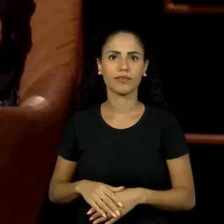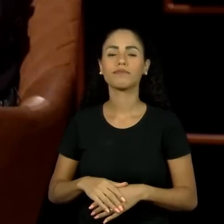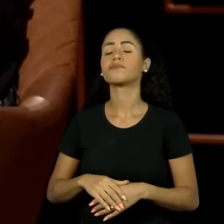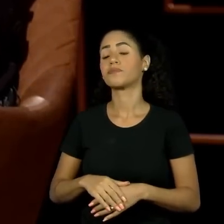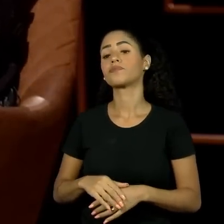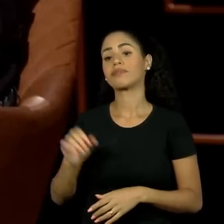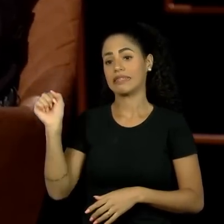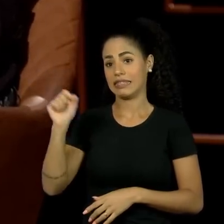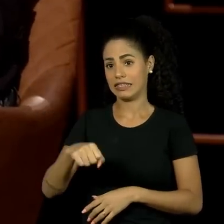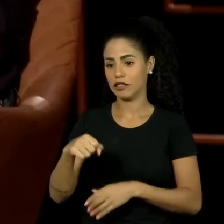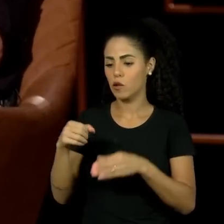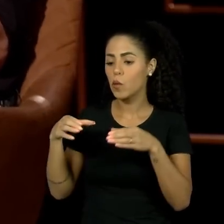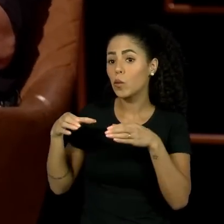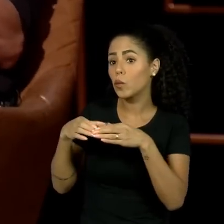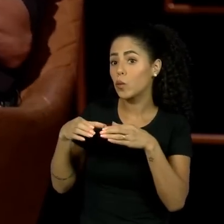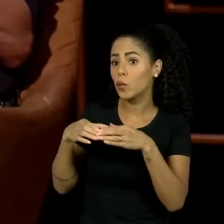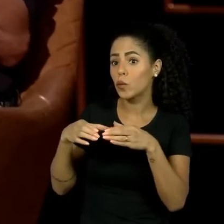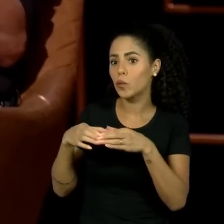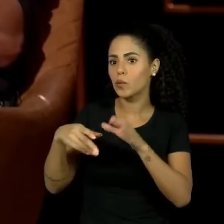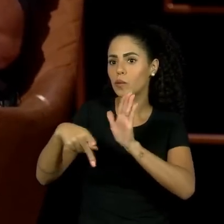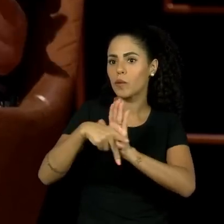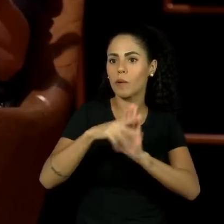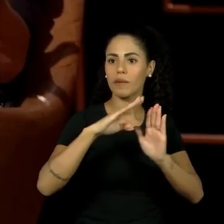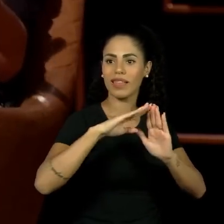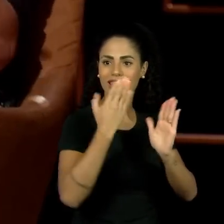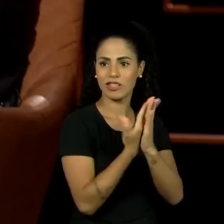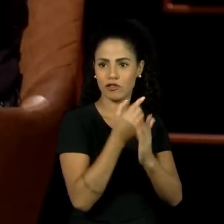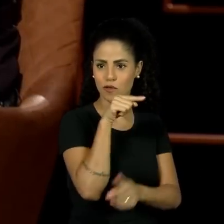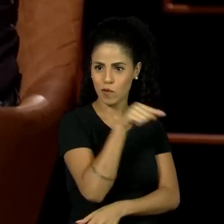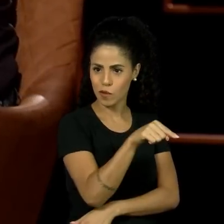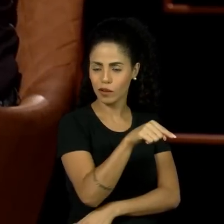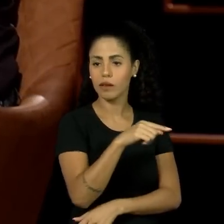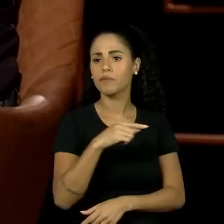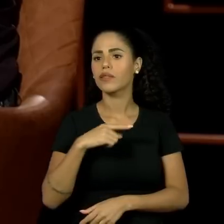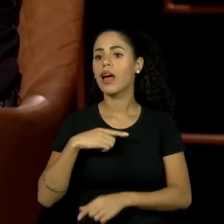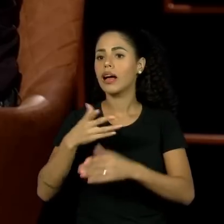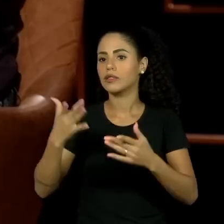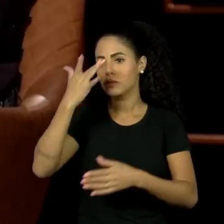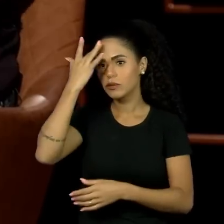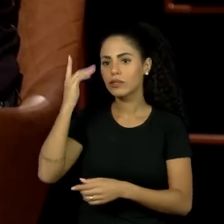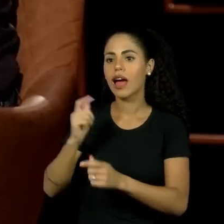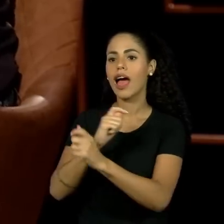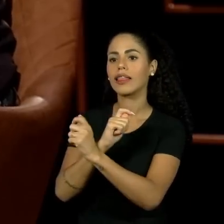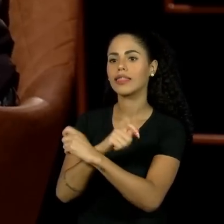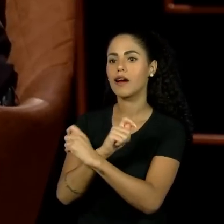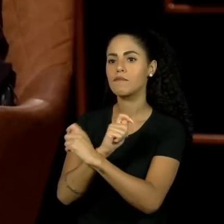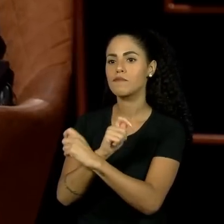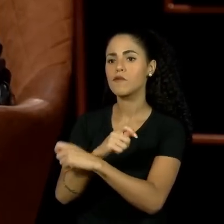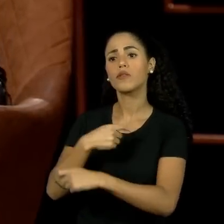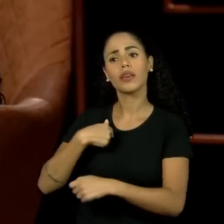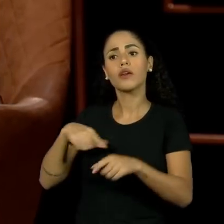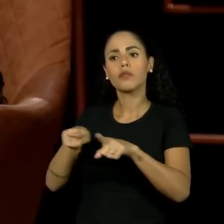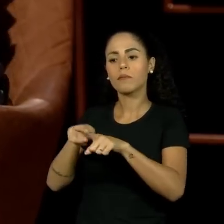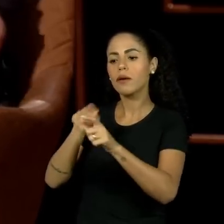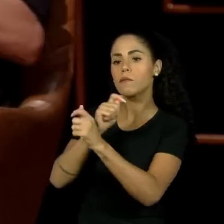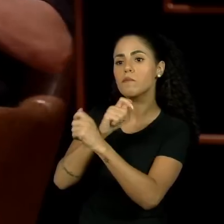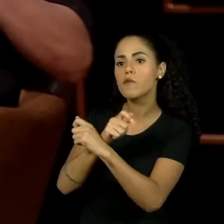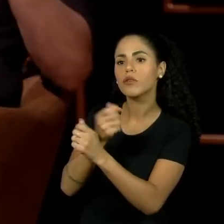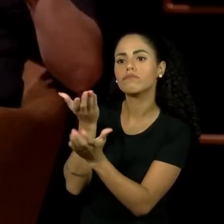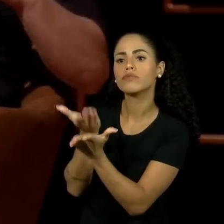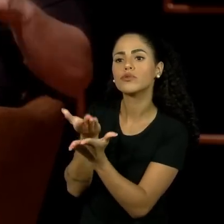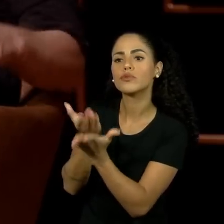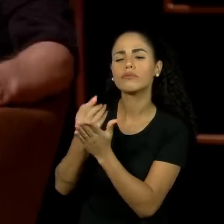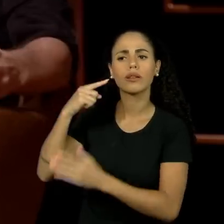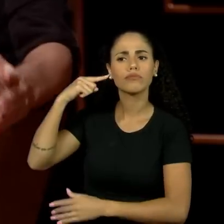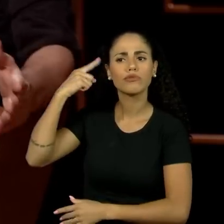de teatro do Colégio Objetivo, muita gente entrou na PUC. E eu entrei na PUC, em Direito. Entrei